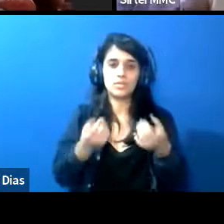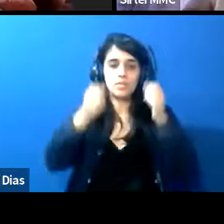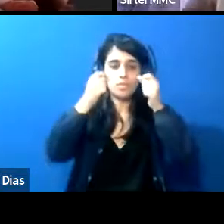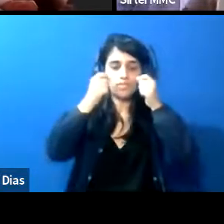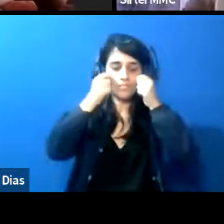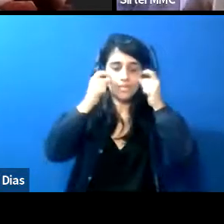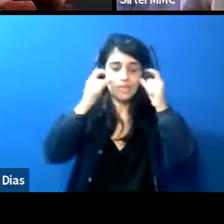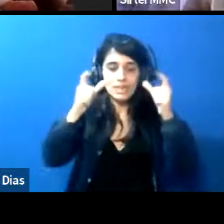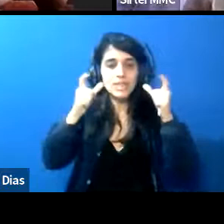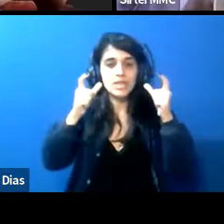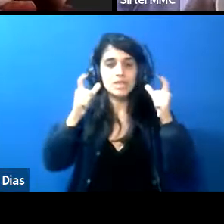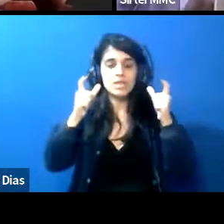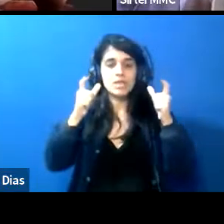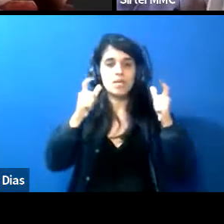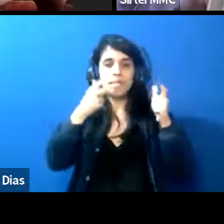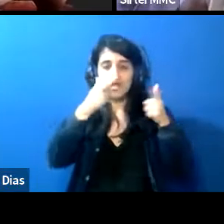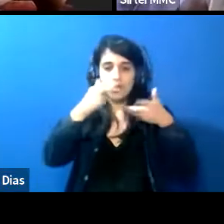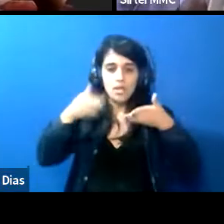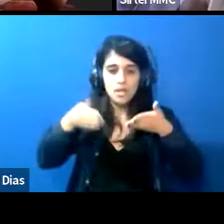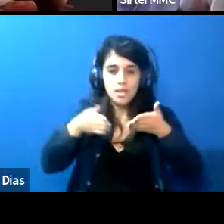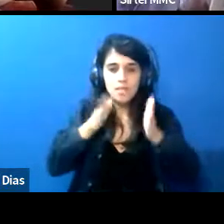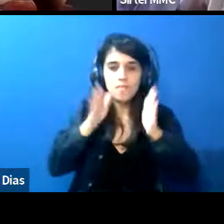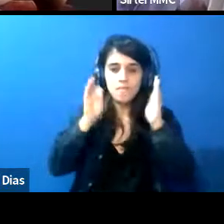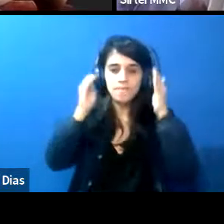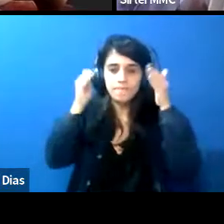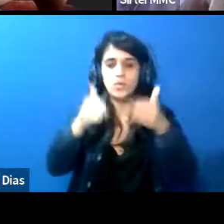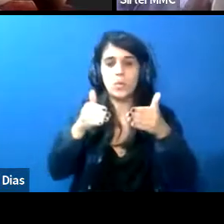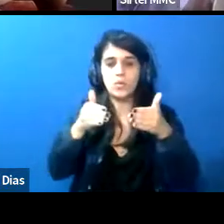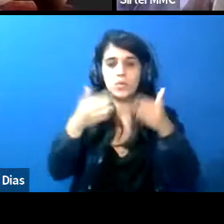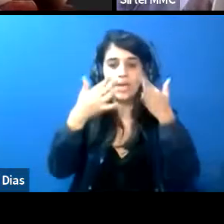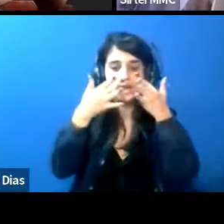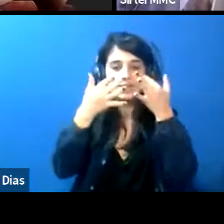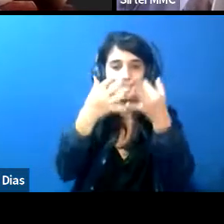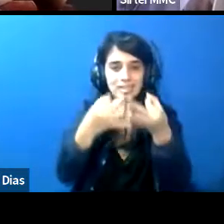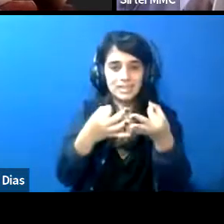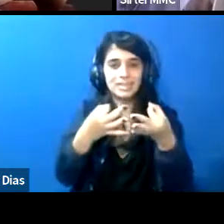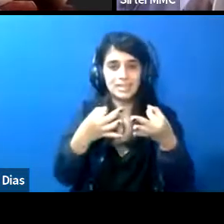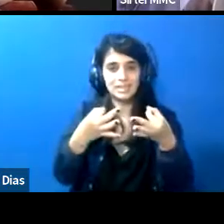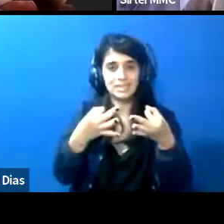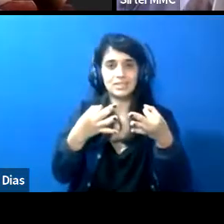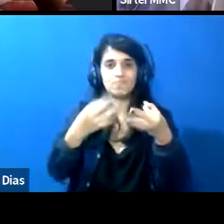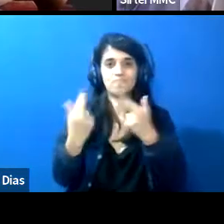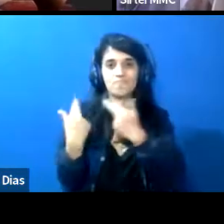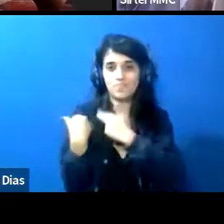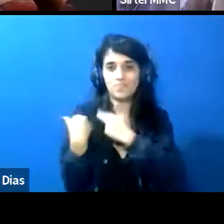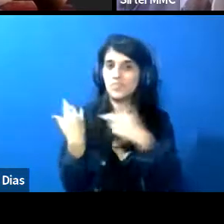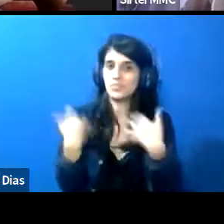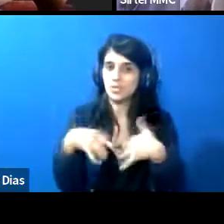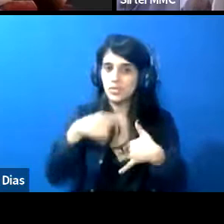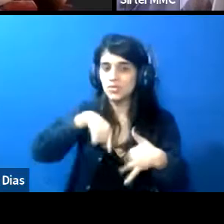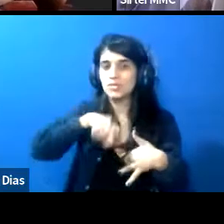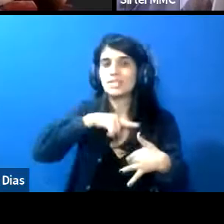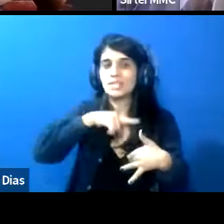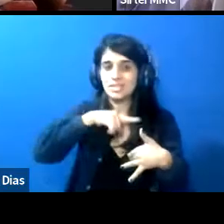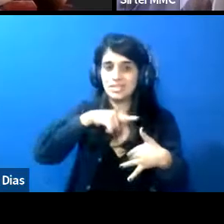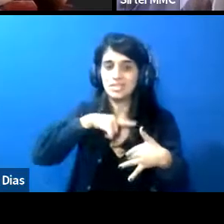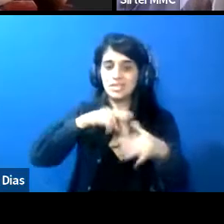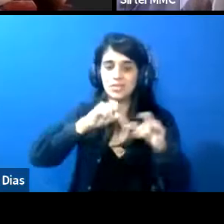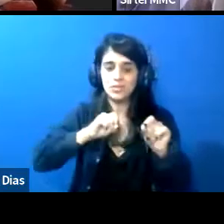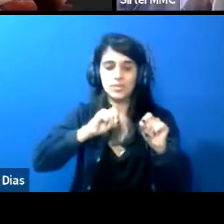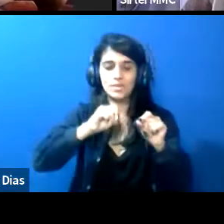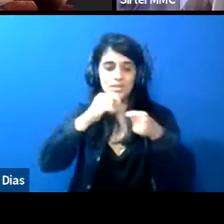que nos faz seguir cada vez mais fortes, né, e mais atentos à responsabilidade que a gente tem do que a gente está fazendo,